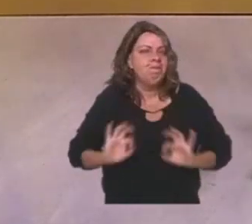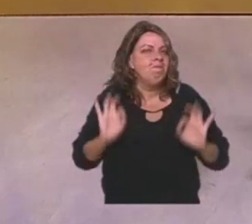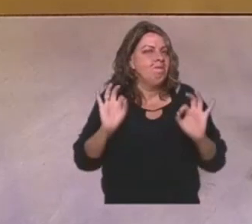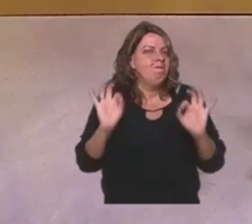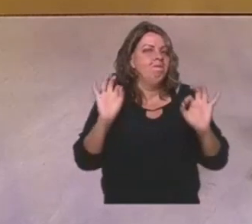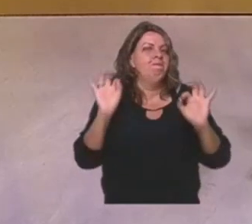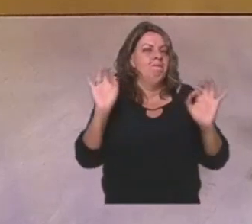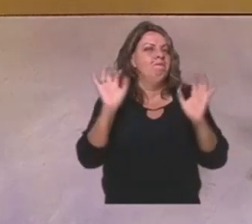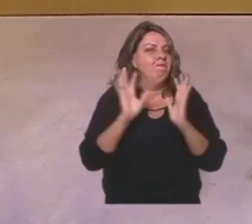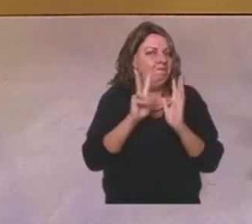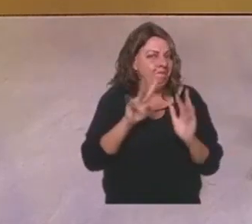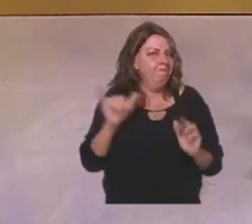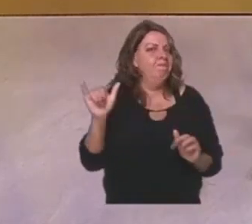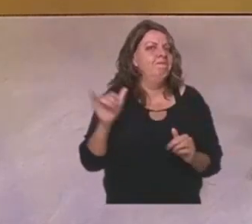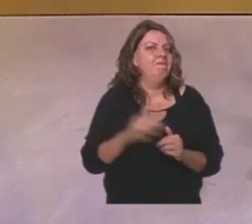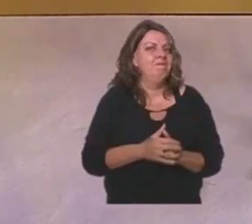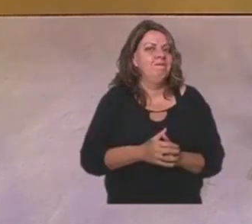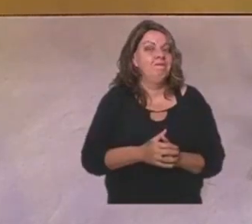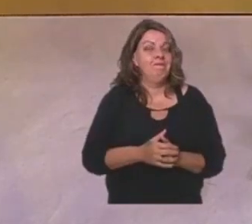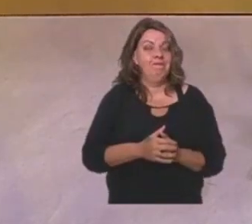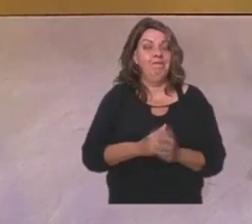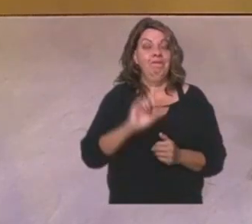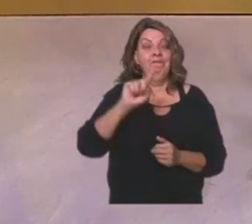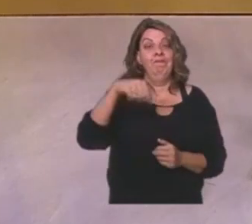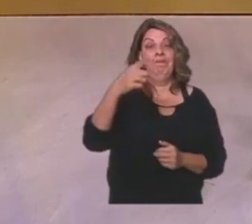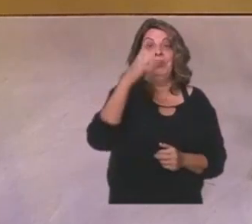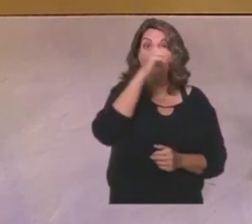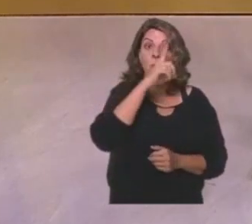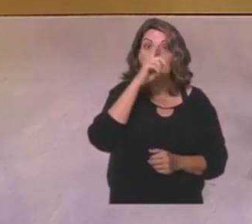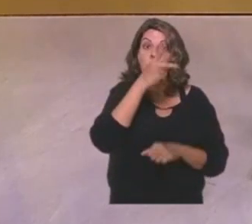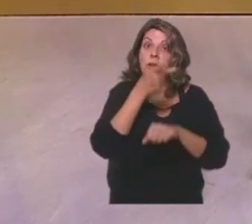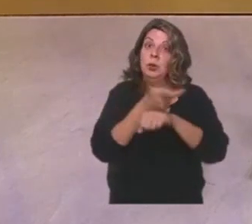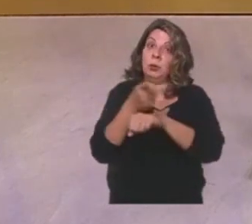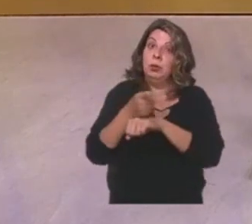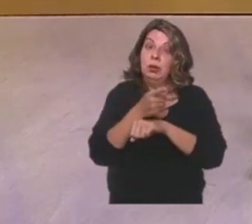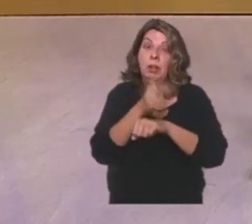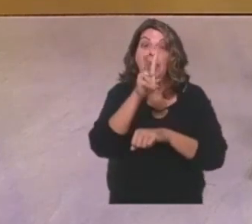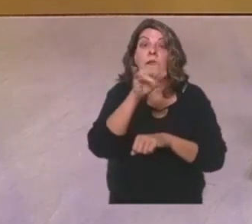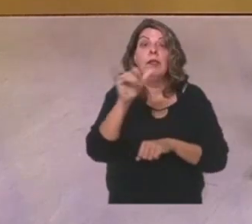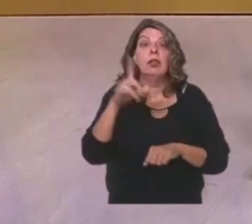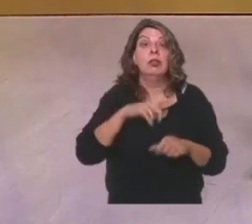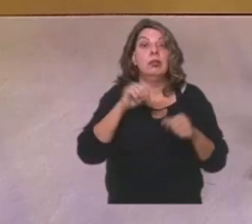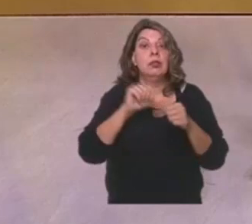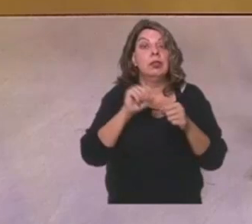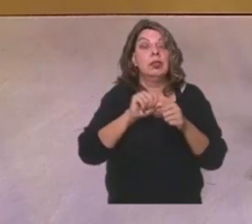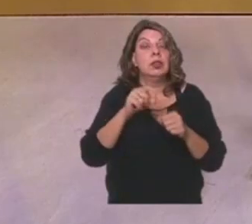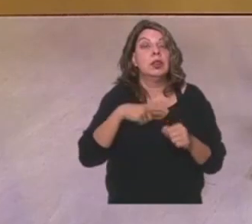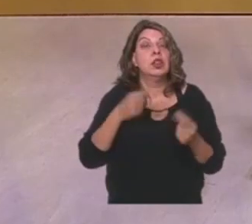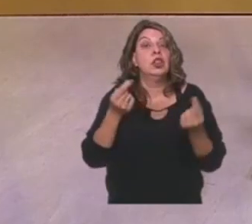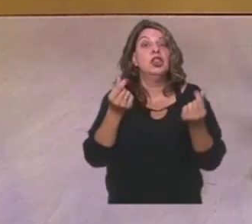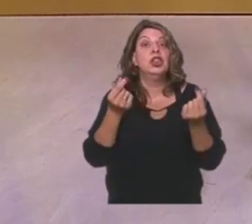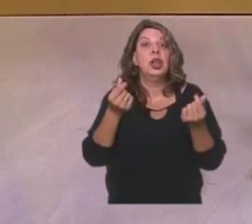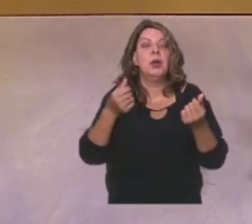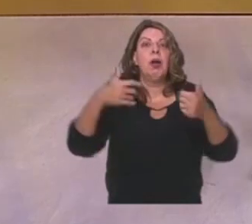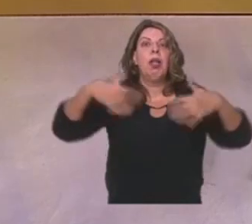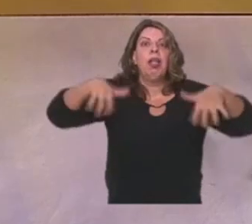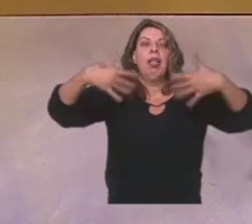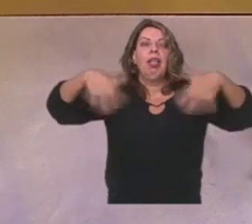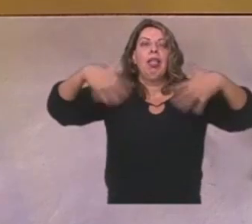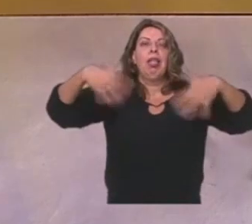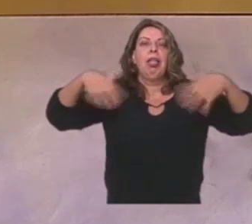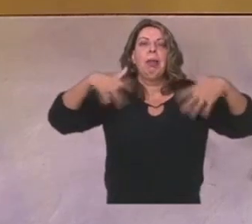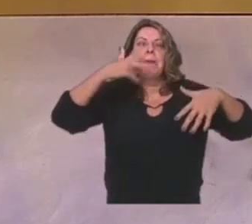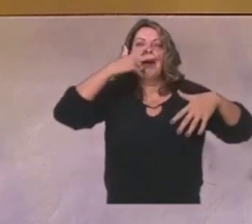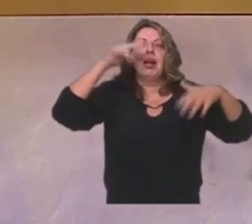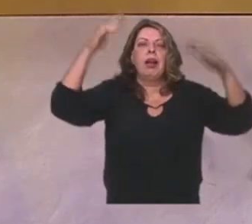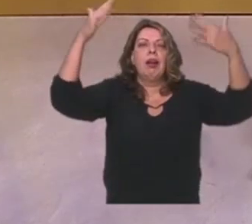por aí, né, Júnior? O Caju Cap domingo que vem tem uma previsão do tempo. Vai fazer chover dinheiro, Ei! Viu? E vai chover mais